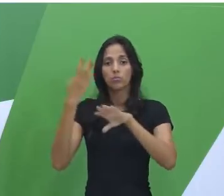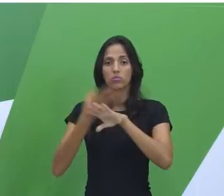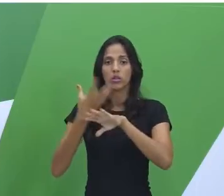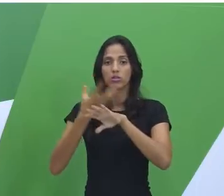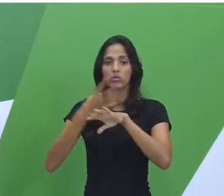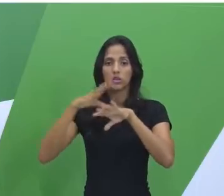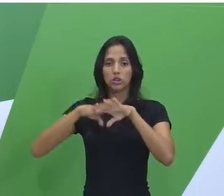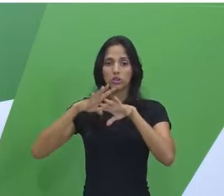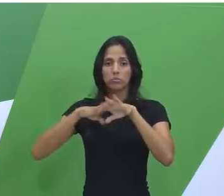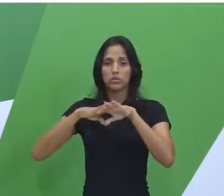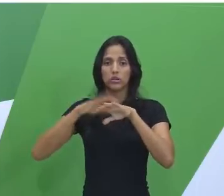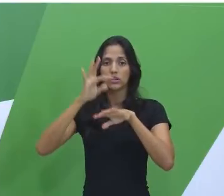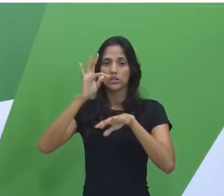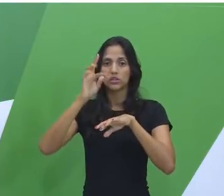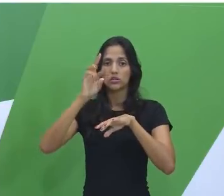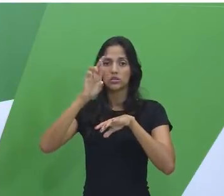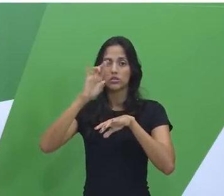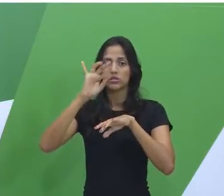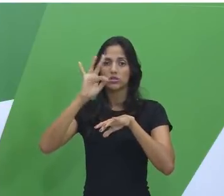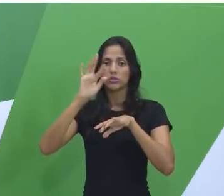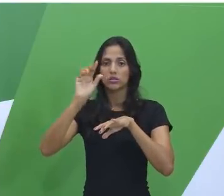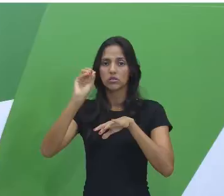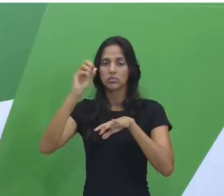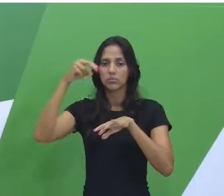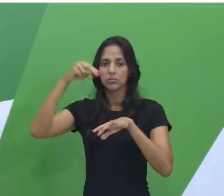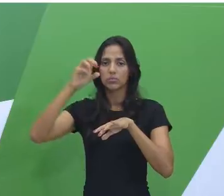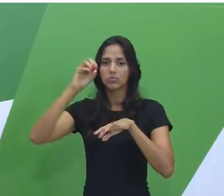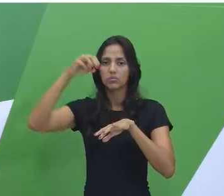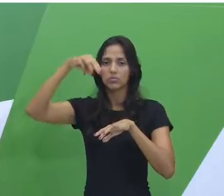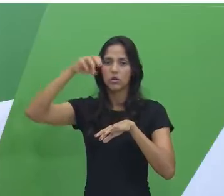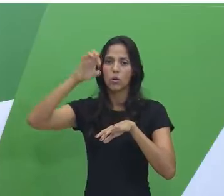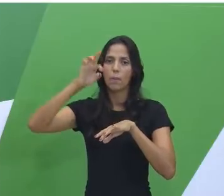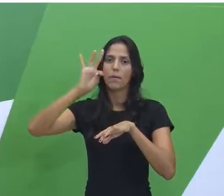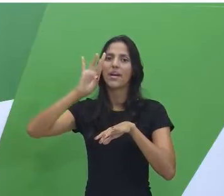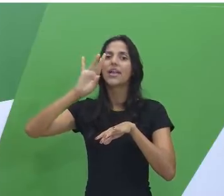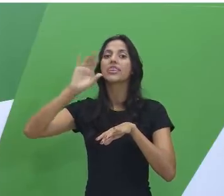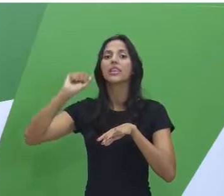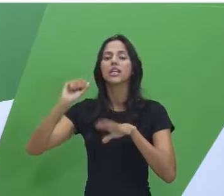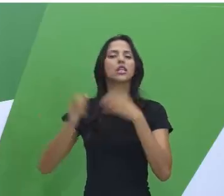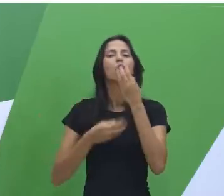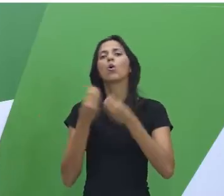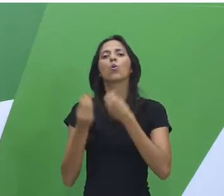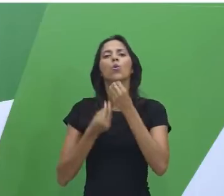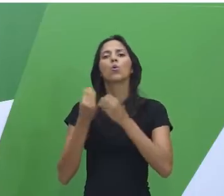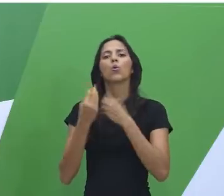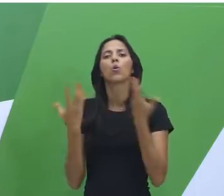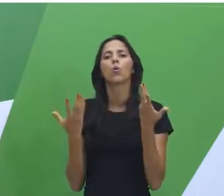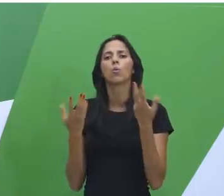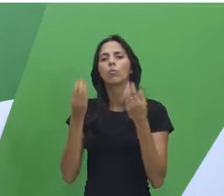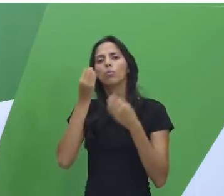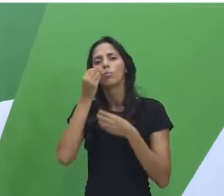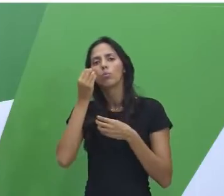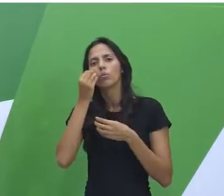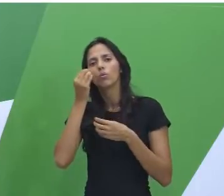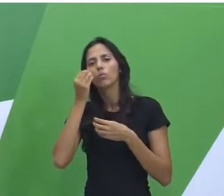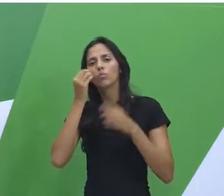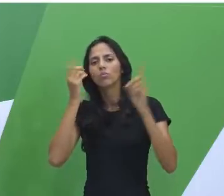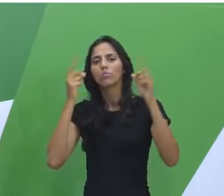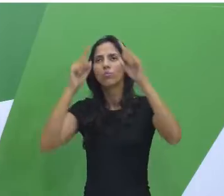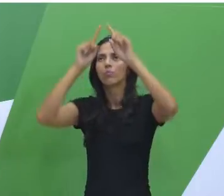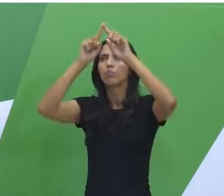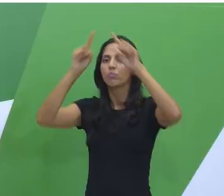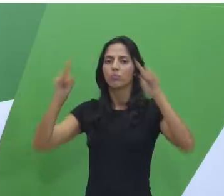os conceitos básicos? Então, vamos observar agora o que seria essa questão da